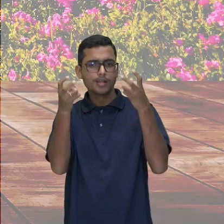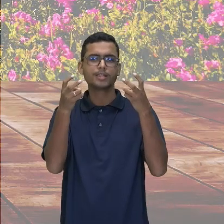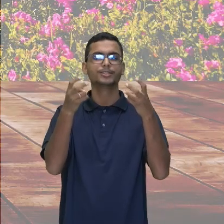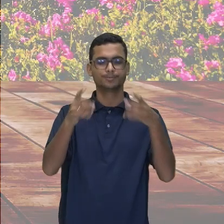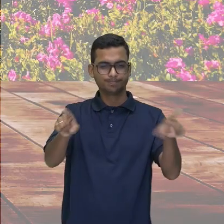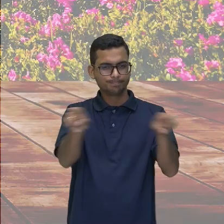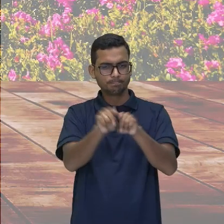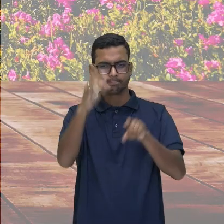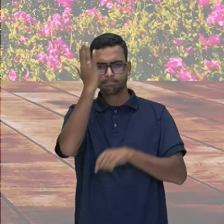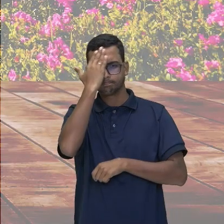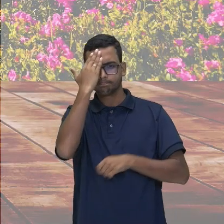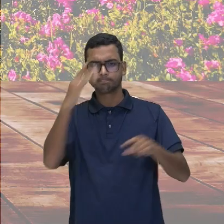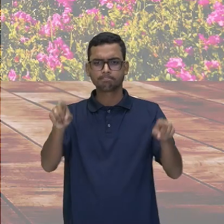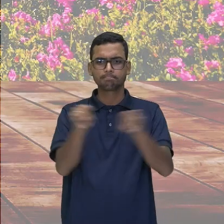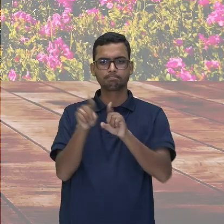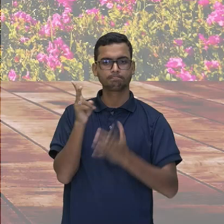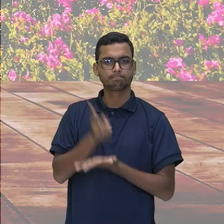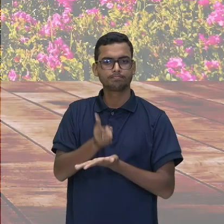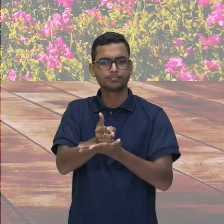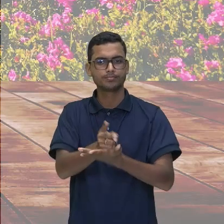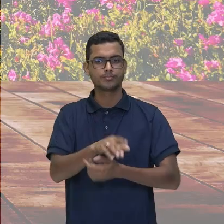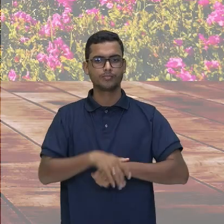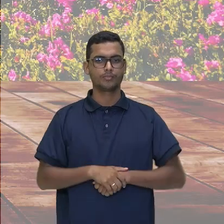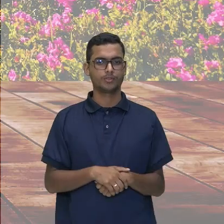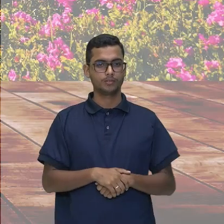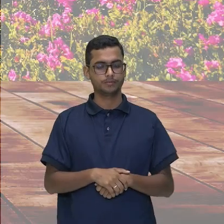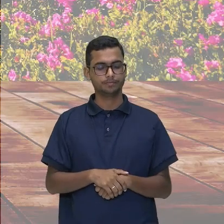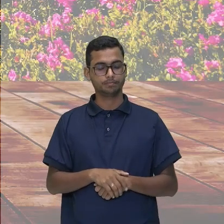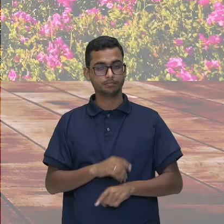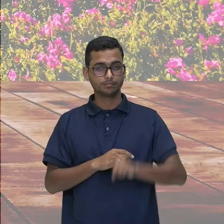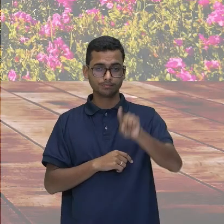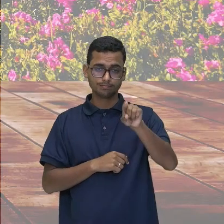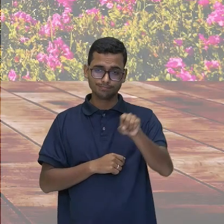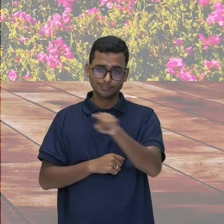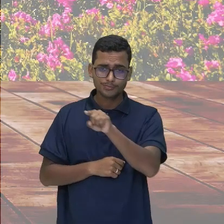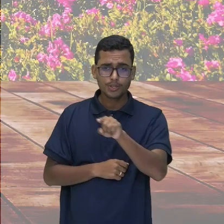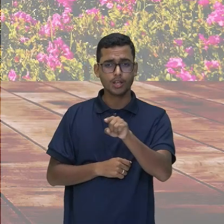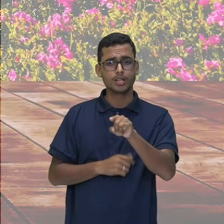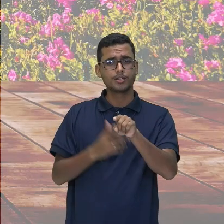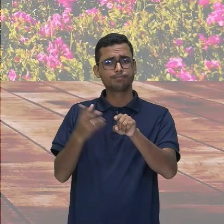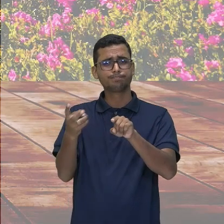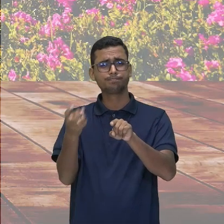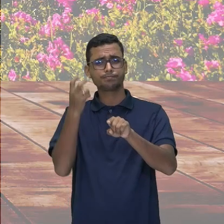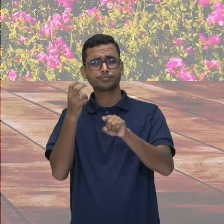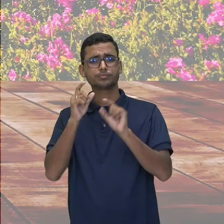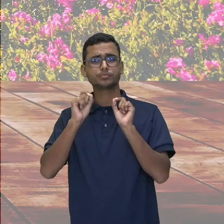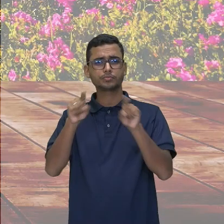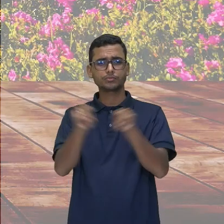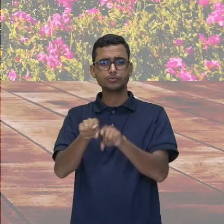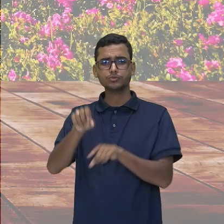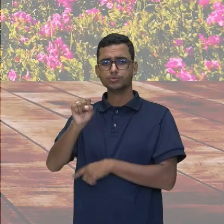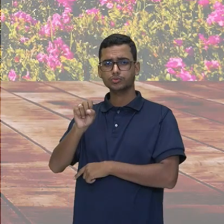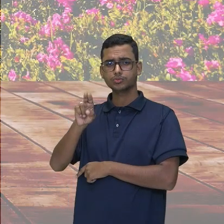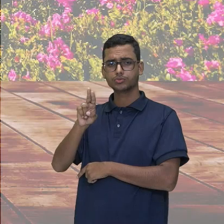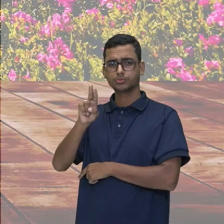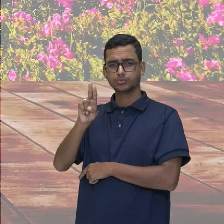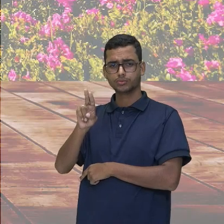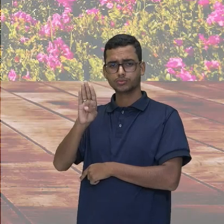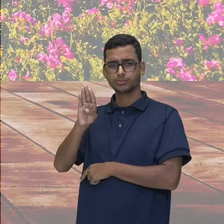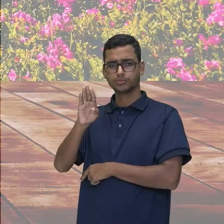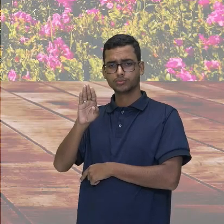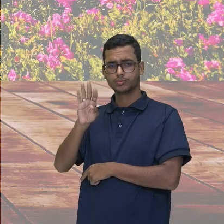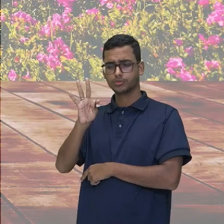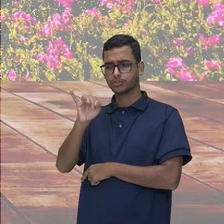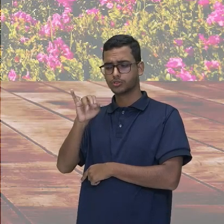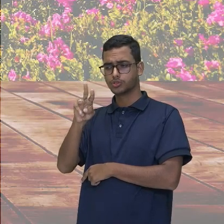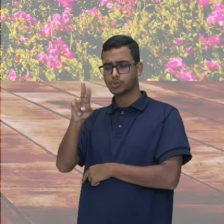andado. Continuando, você vai observar o subtítulo, que em geral ele só explica um pouquinho